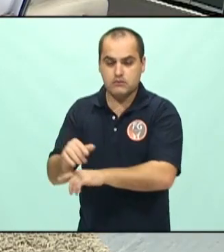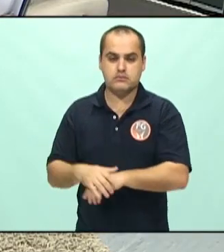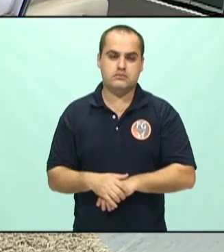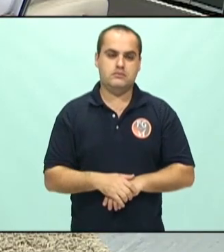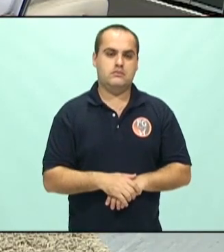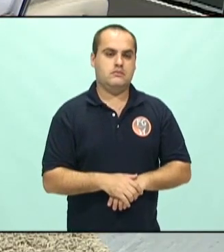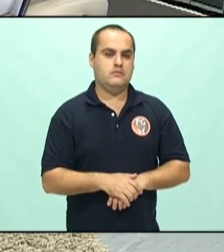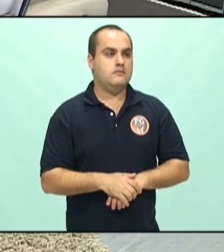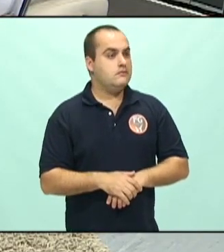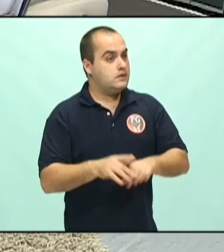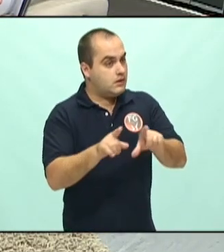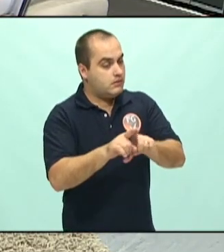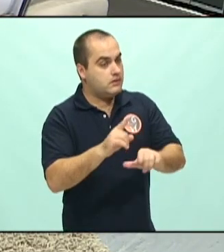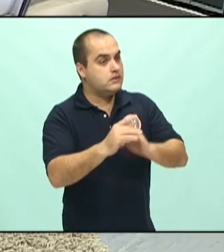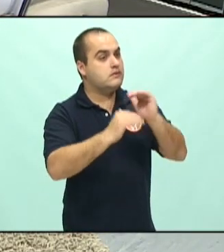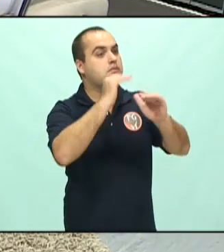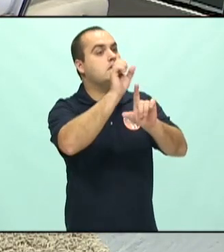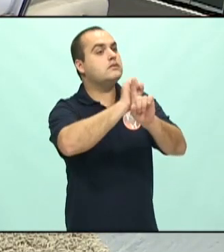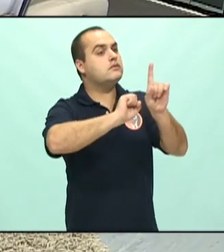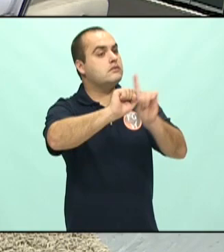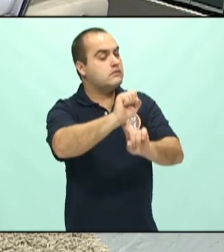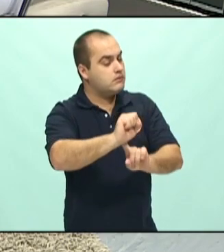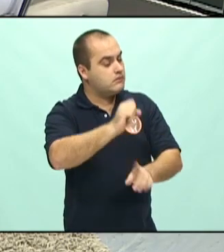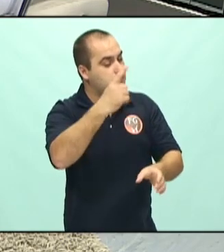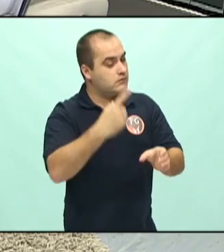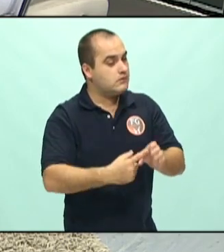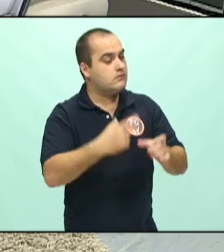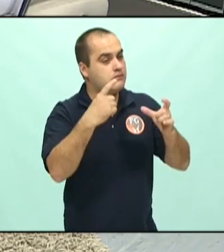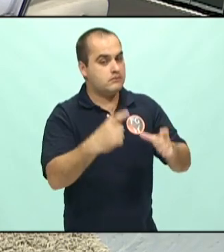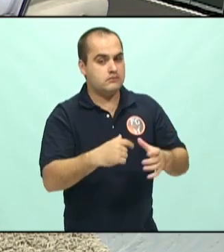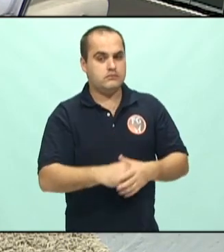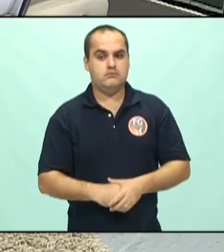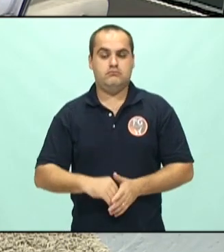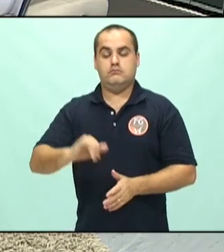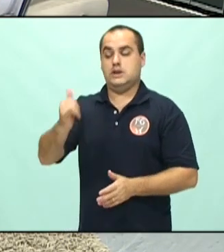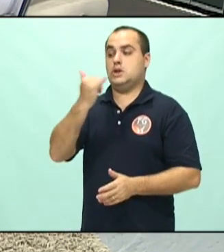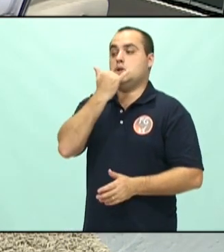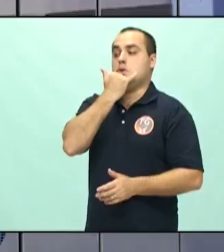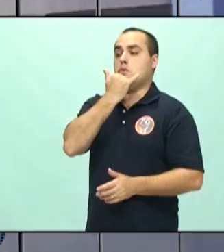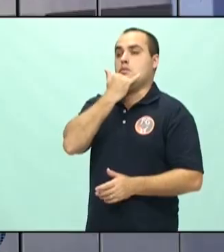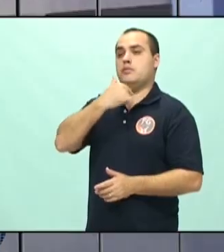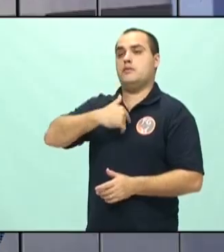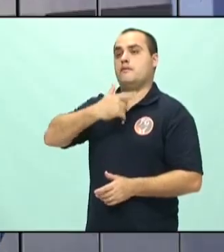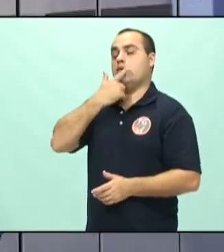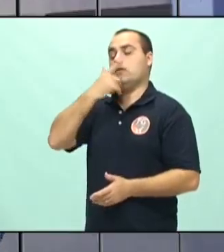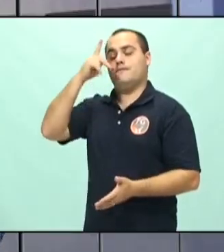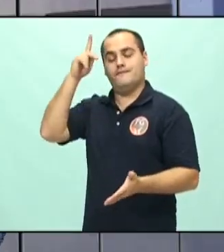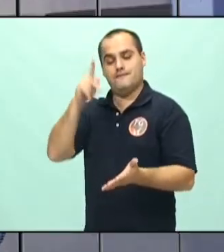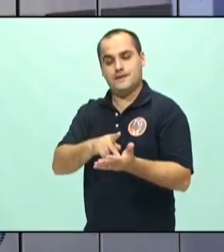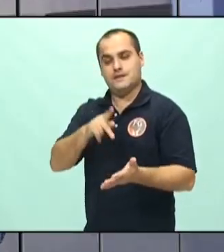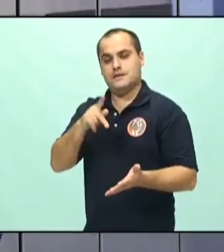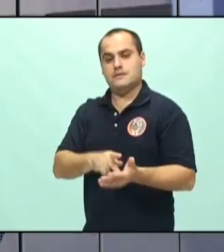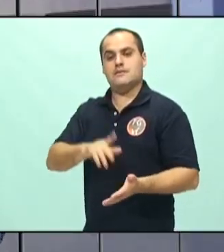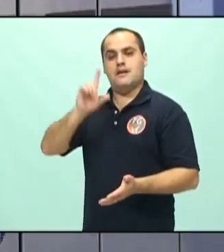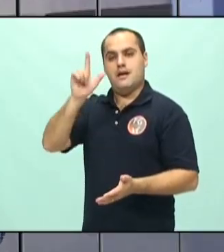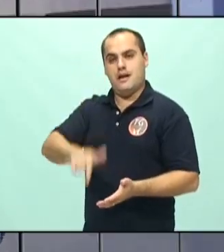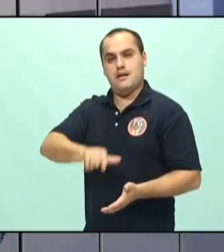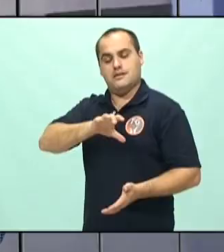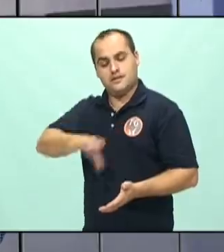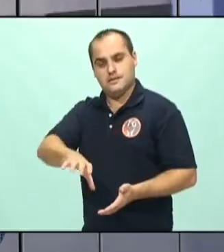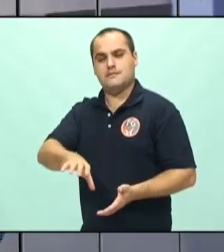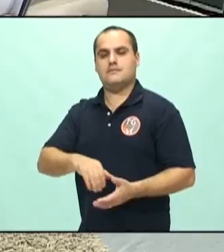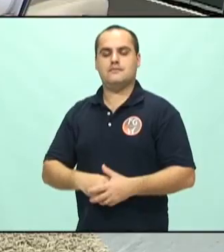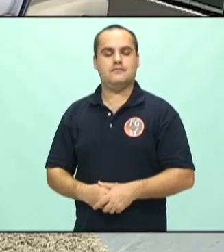um olhar original desculpas o verdadeiro que eu tô falando e é assim que funciona o negócio